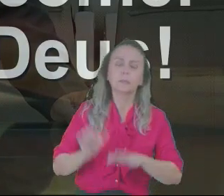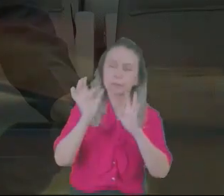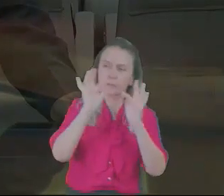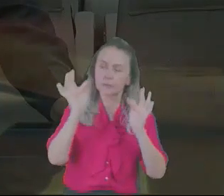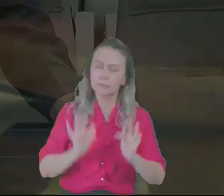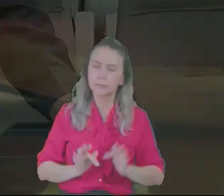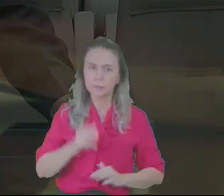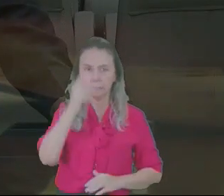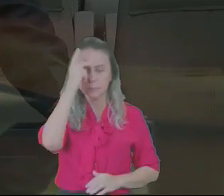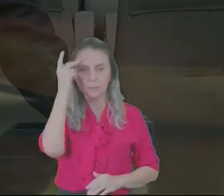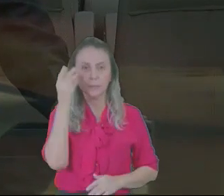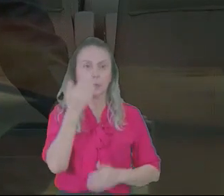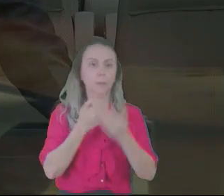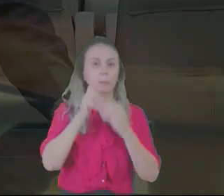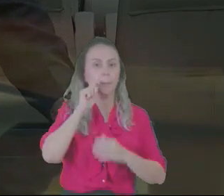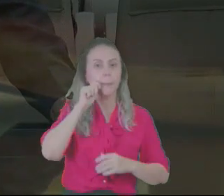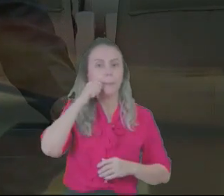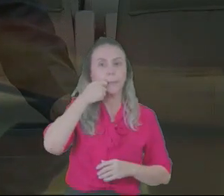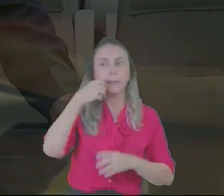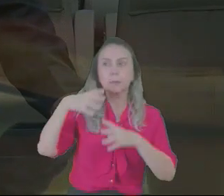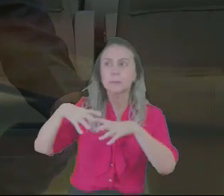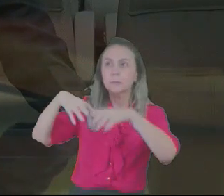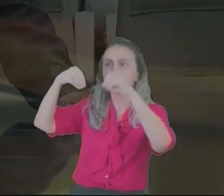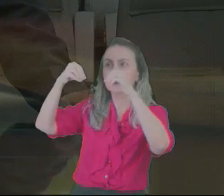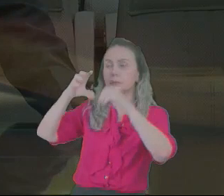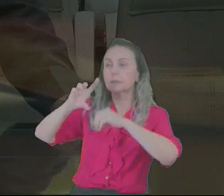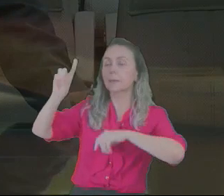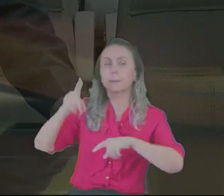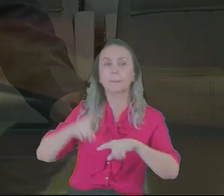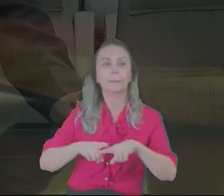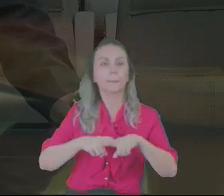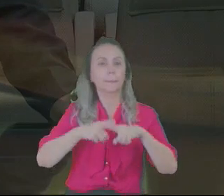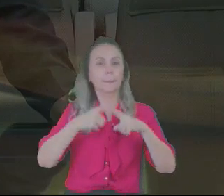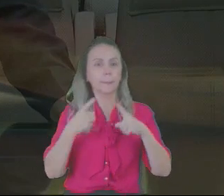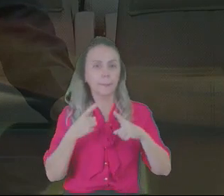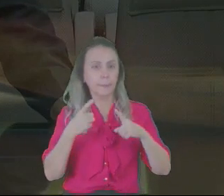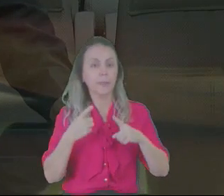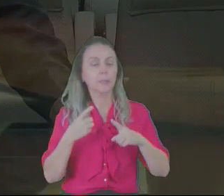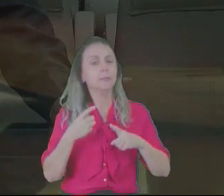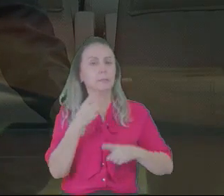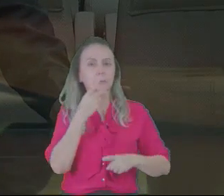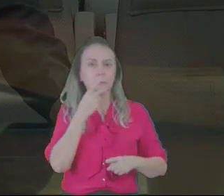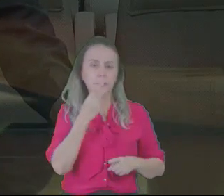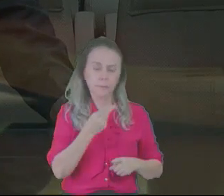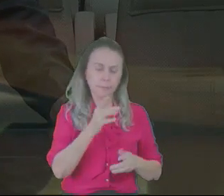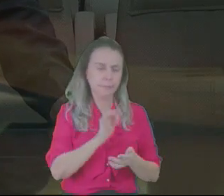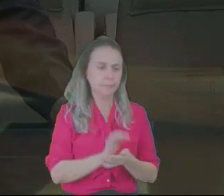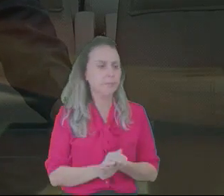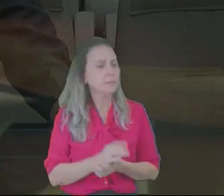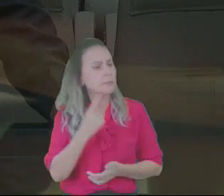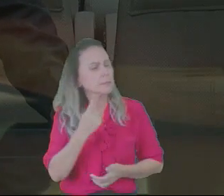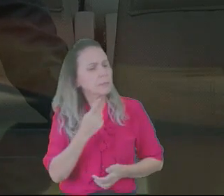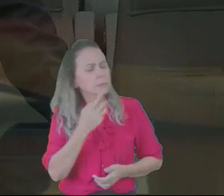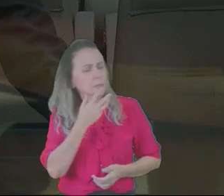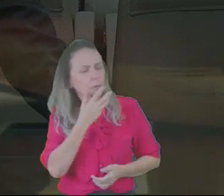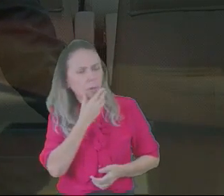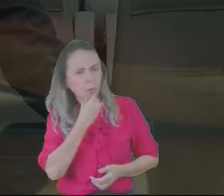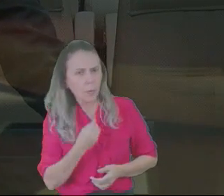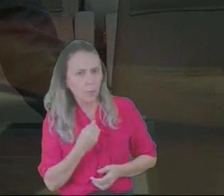de Deus O porém eles ele disse o certo homem